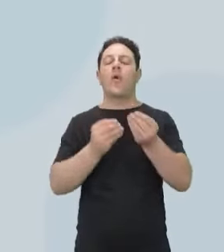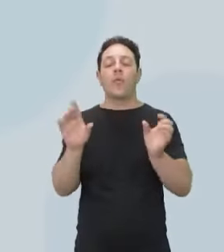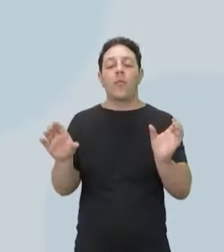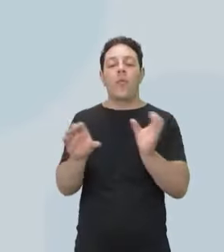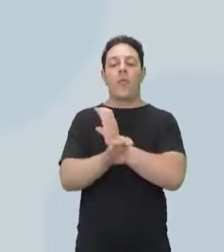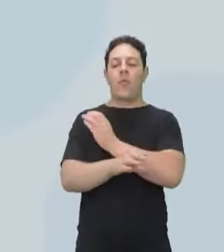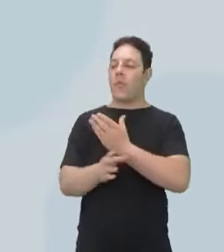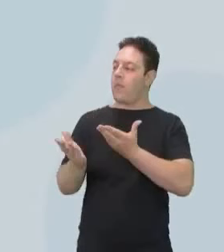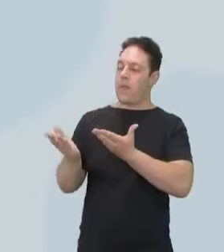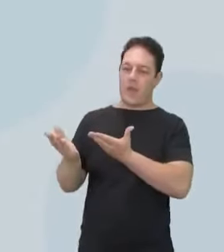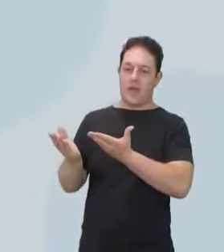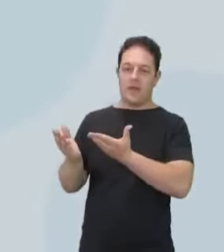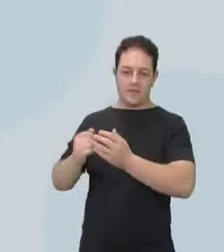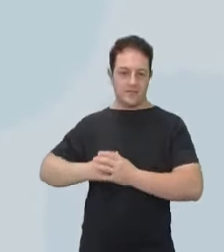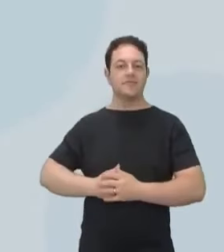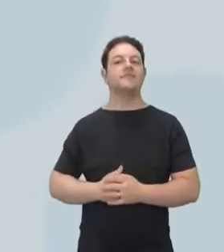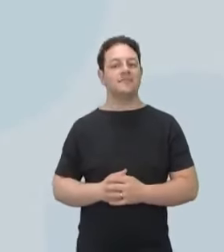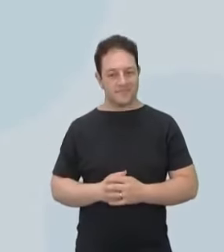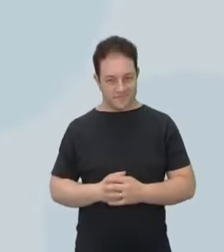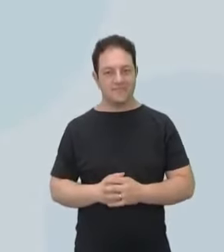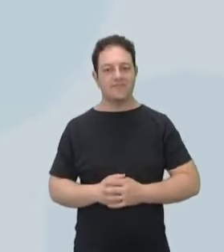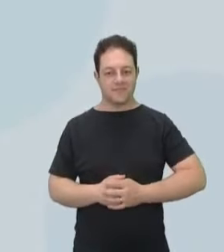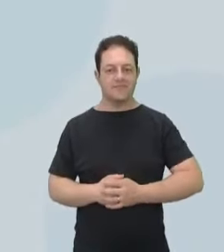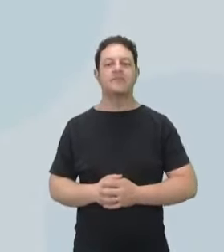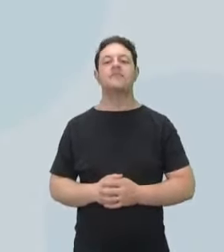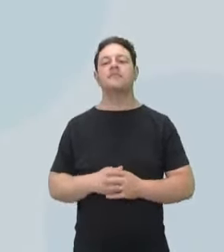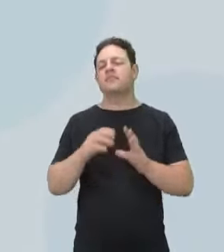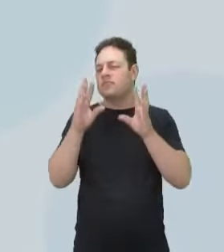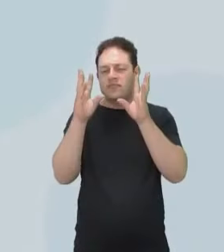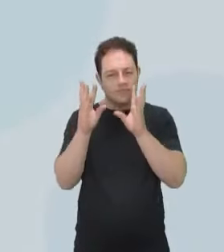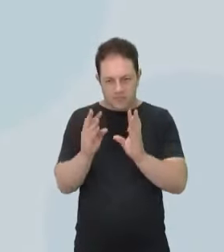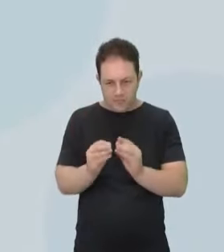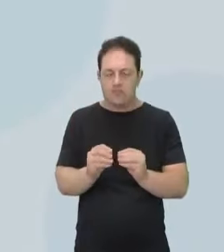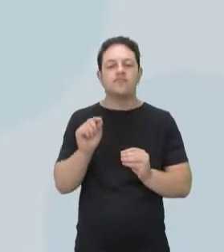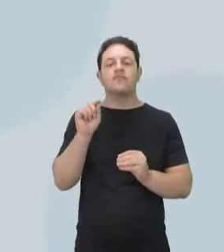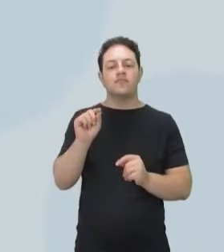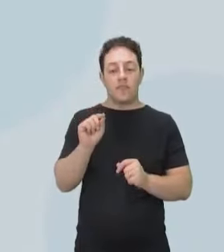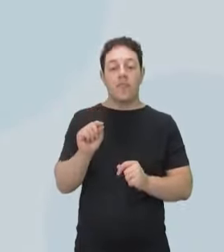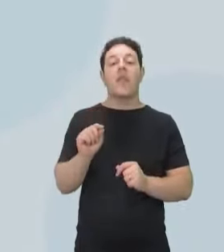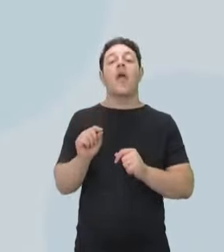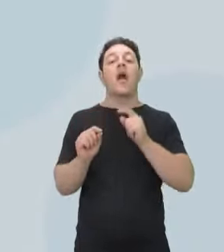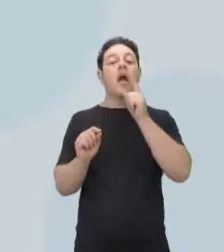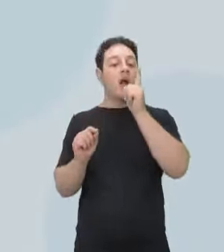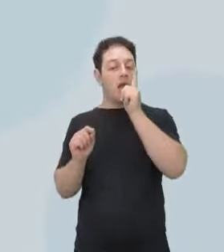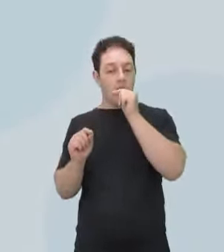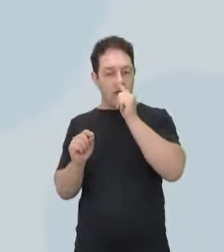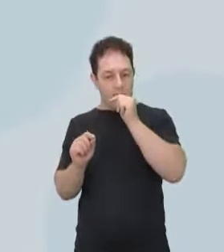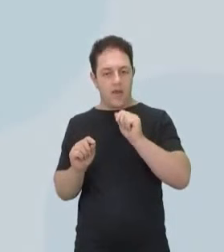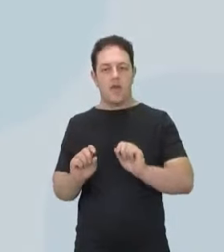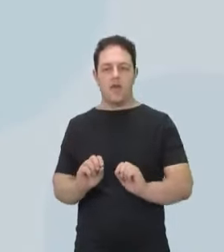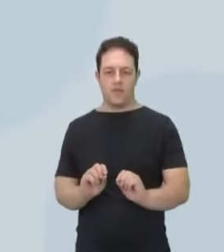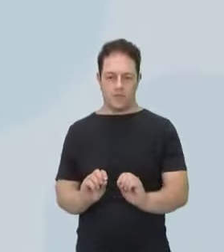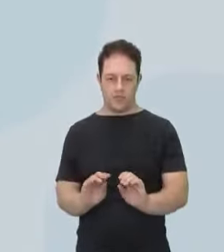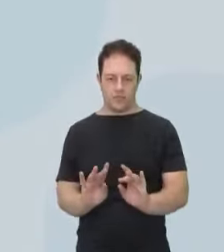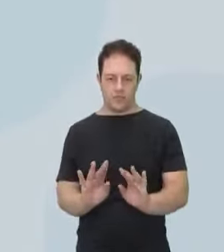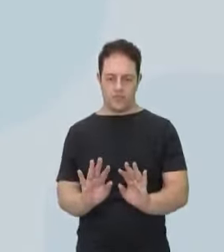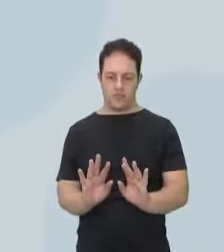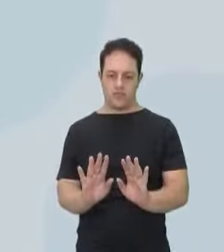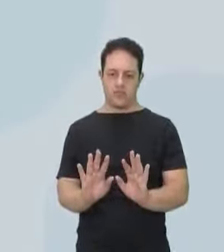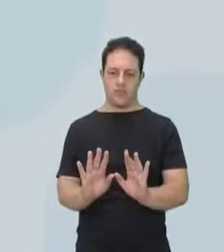totalidade, inteireza. Né? Então, bem resumidamente, a água vai